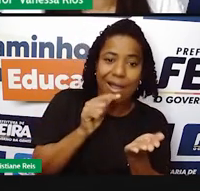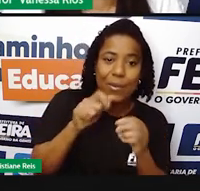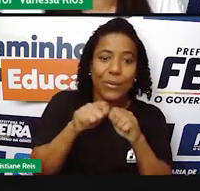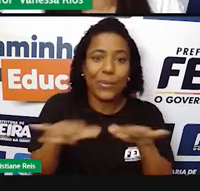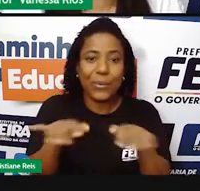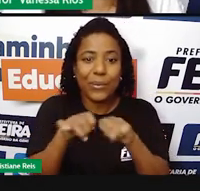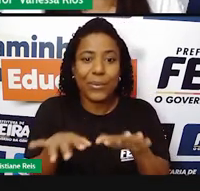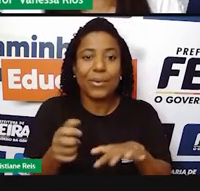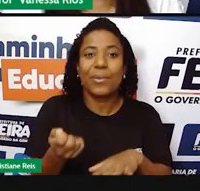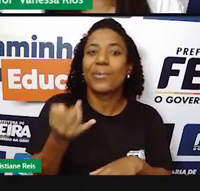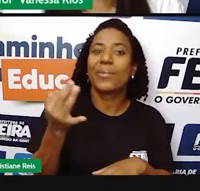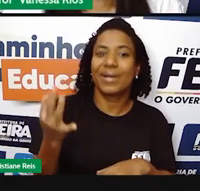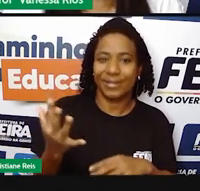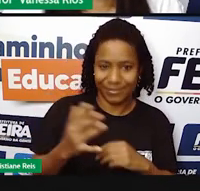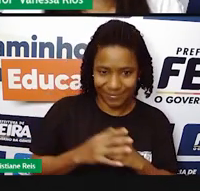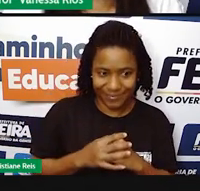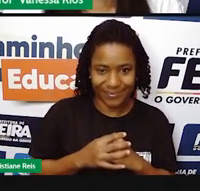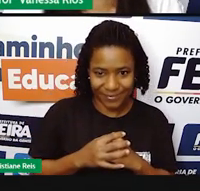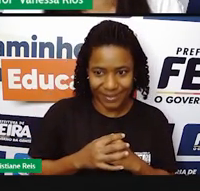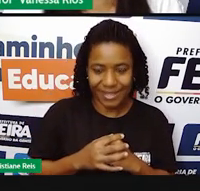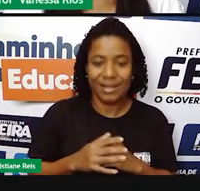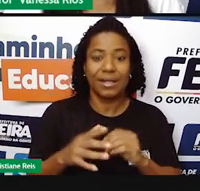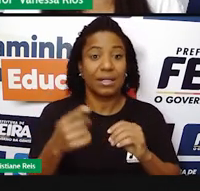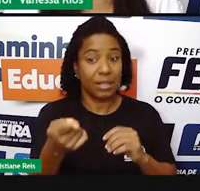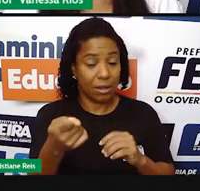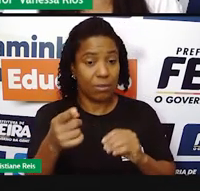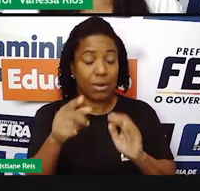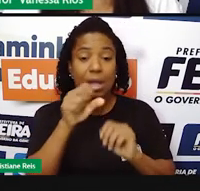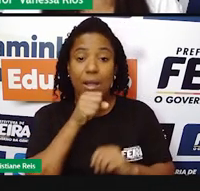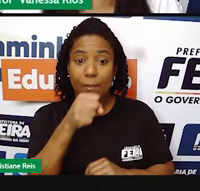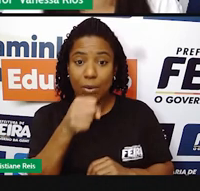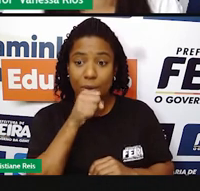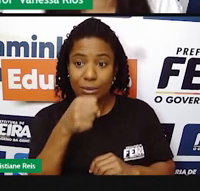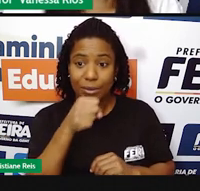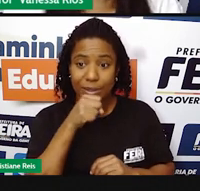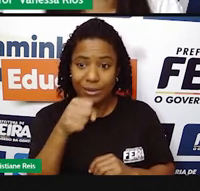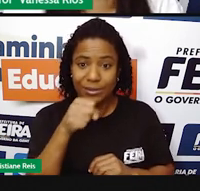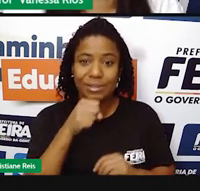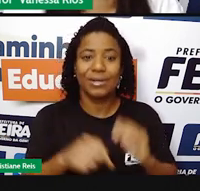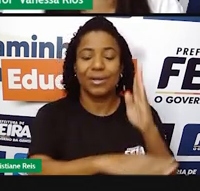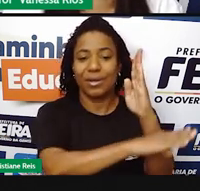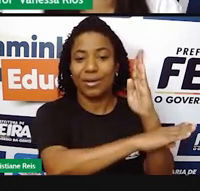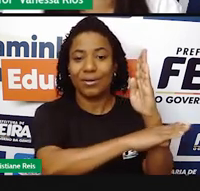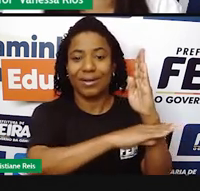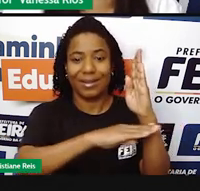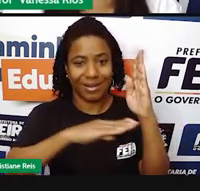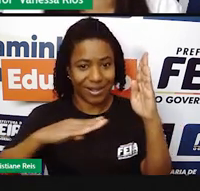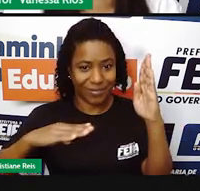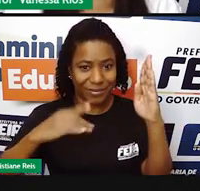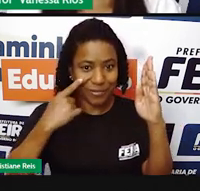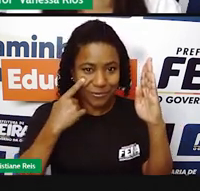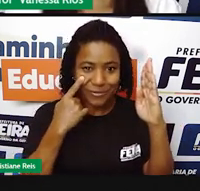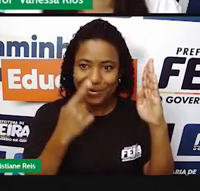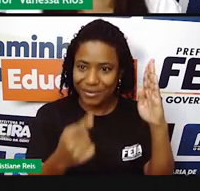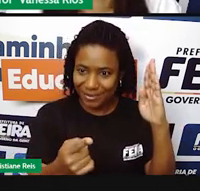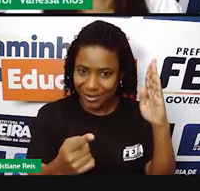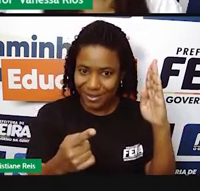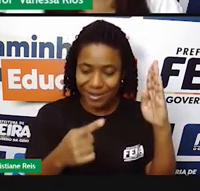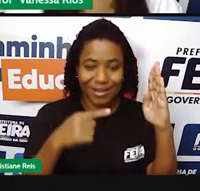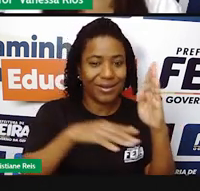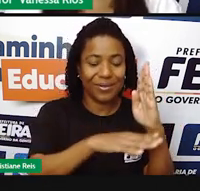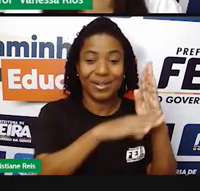E o texto da reportagem continua, e mais a apresentação de um gráfico, né? Dessa vez aqui um gráfico